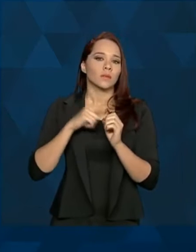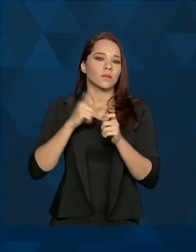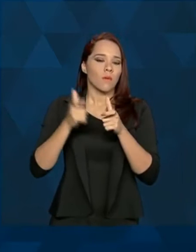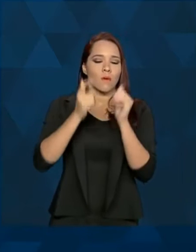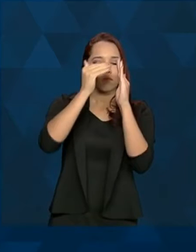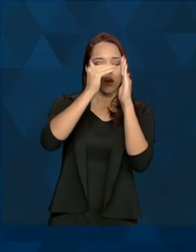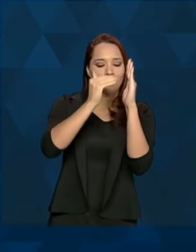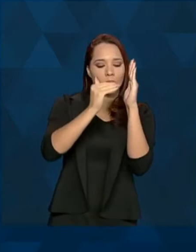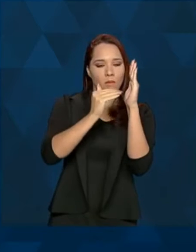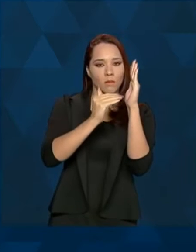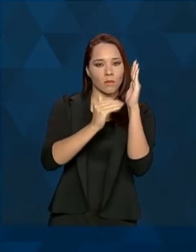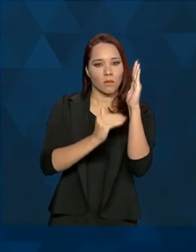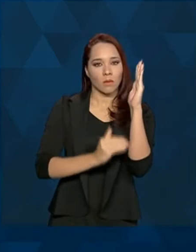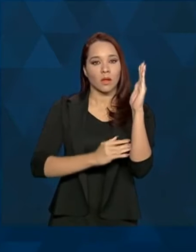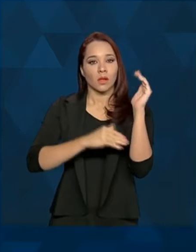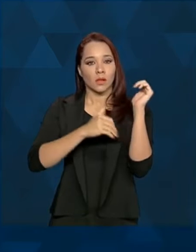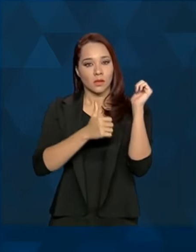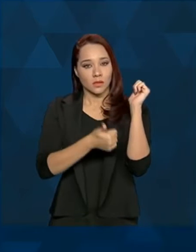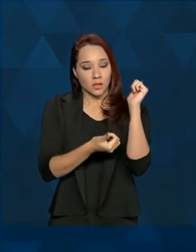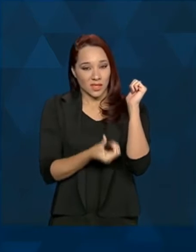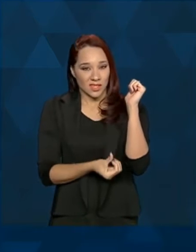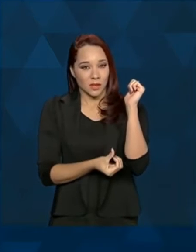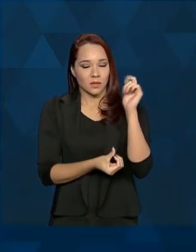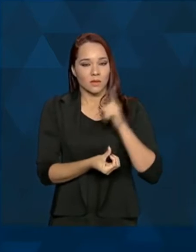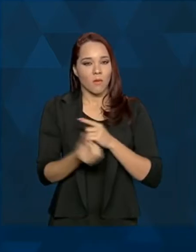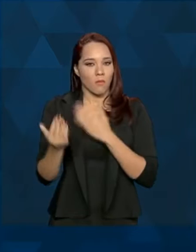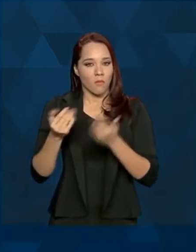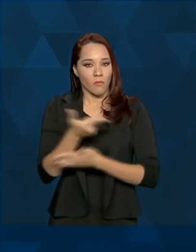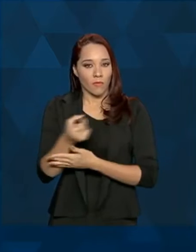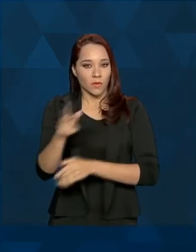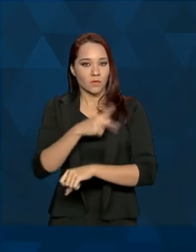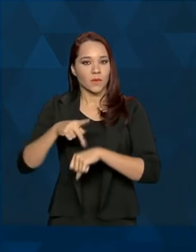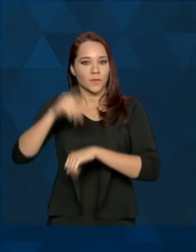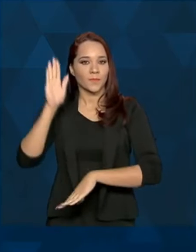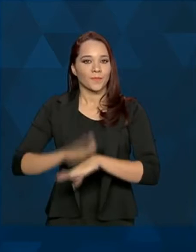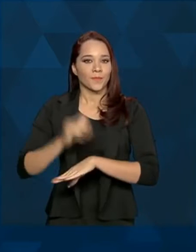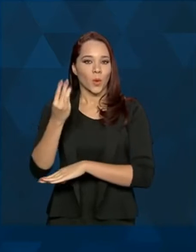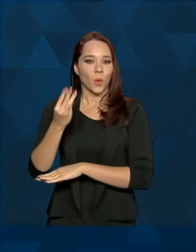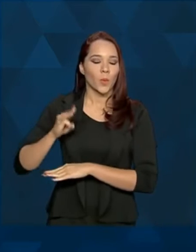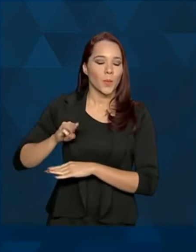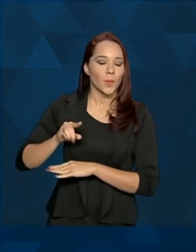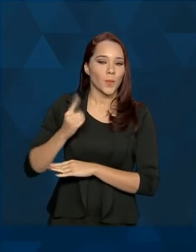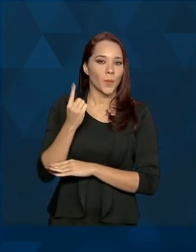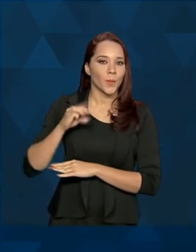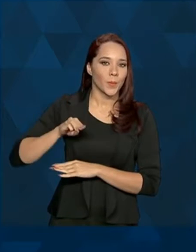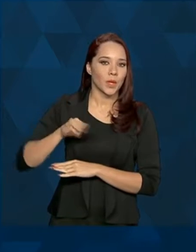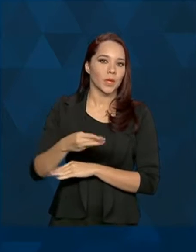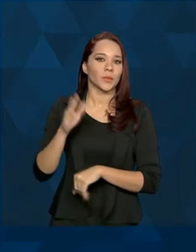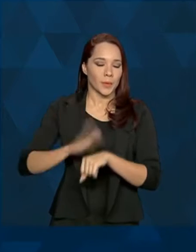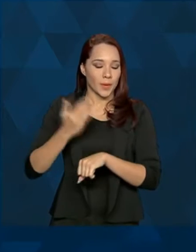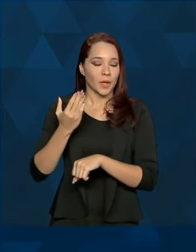na posição 16ª entre os 20 países com mais de 1 milhão, que possui mais de 1